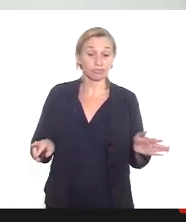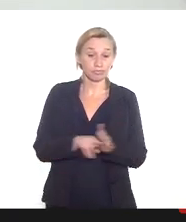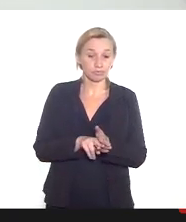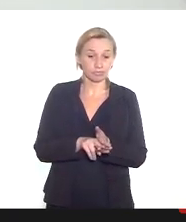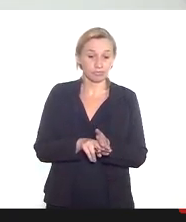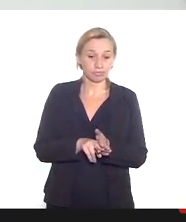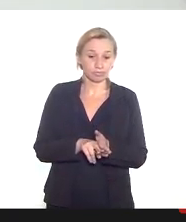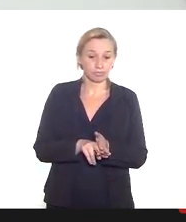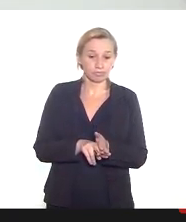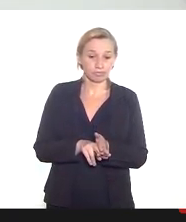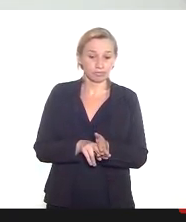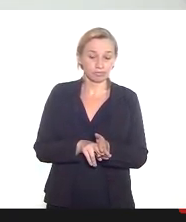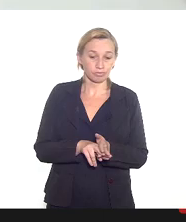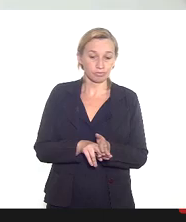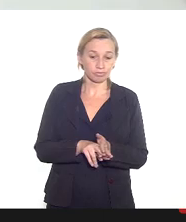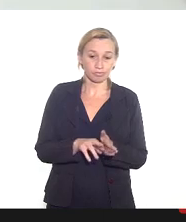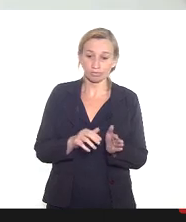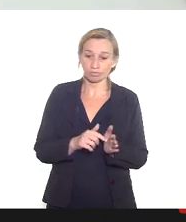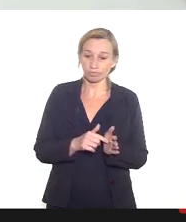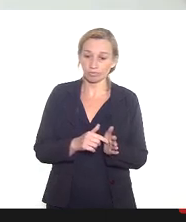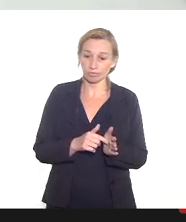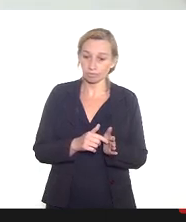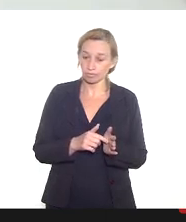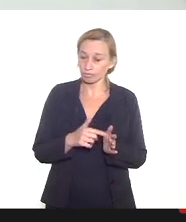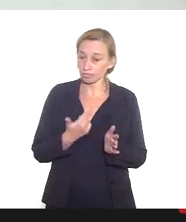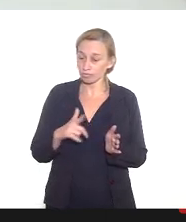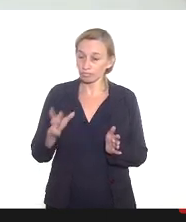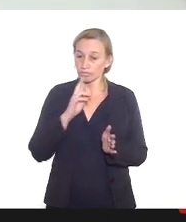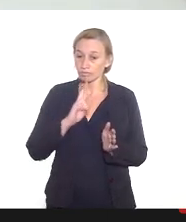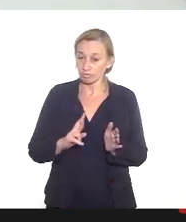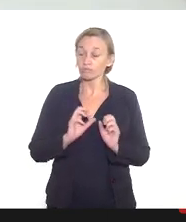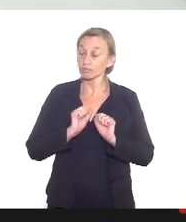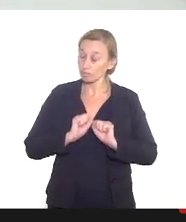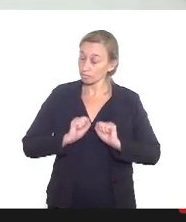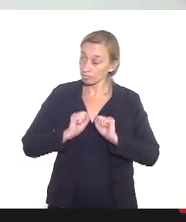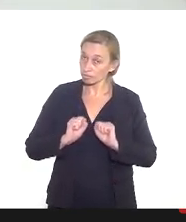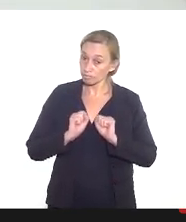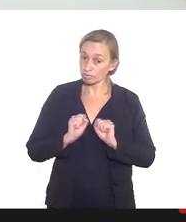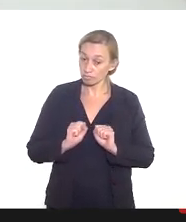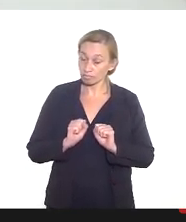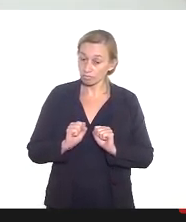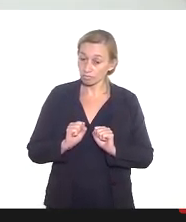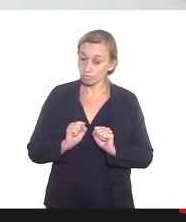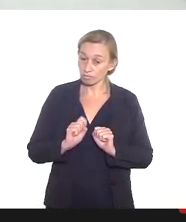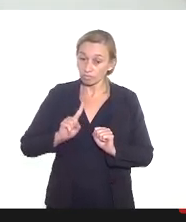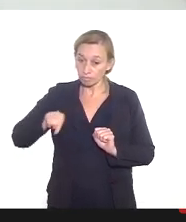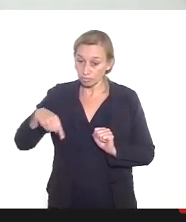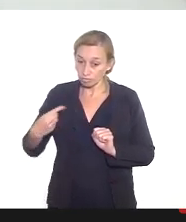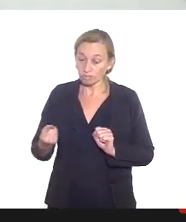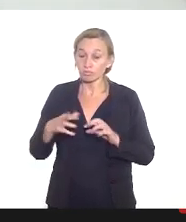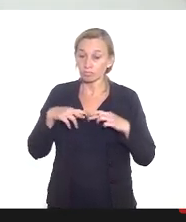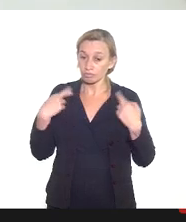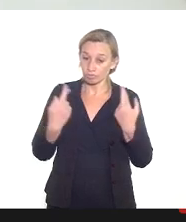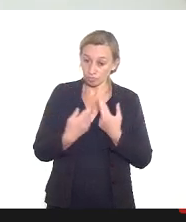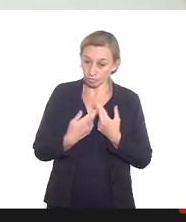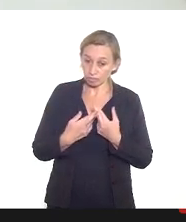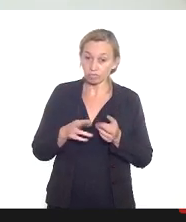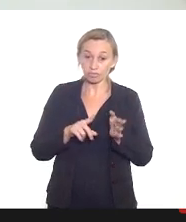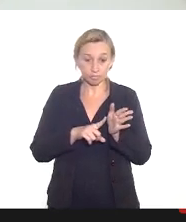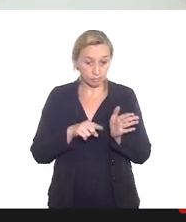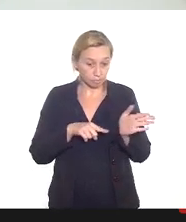eu vou eu não tenho essa essa resposta Mas eu posso após a audiência